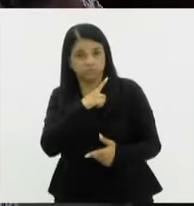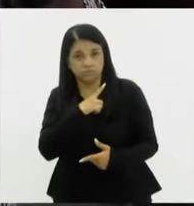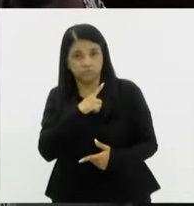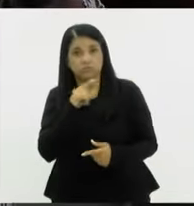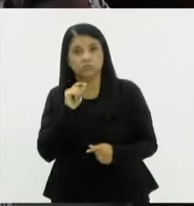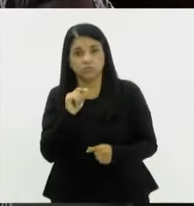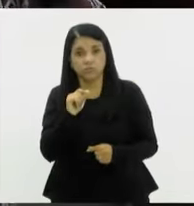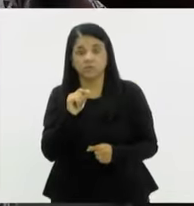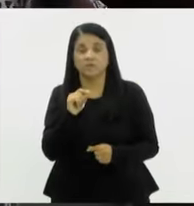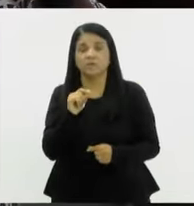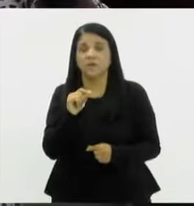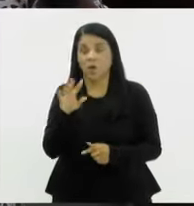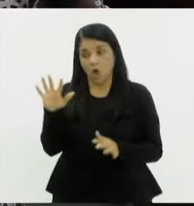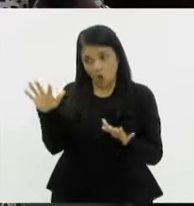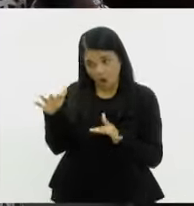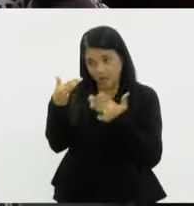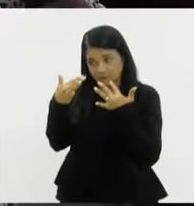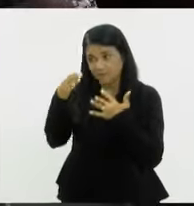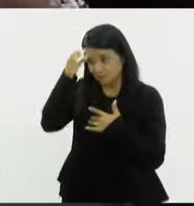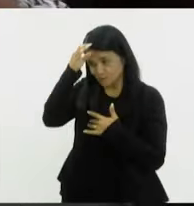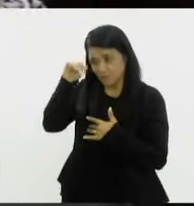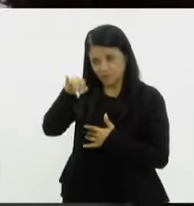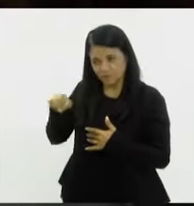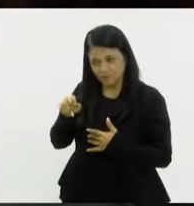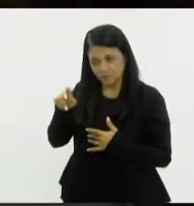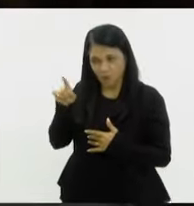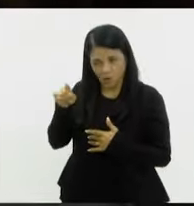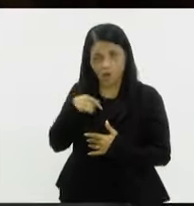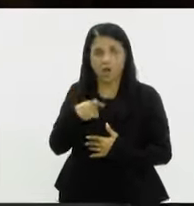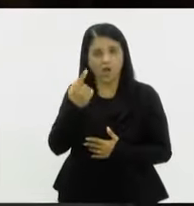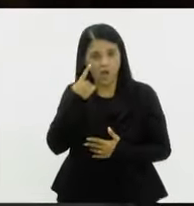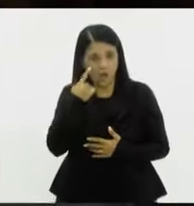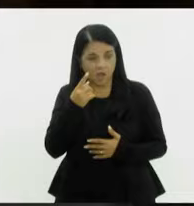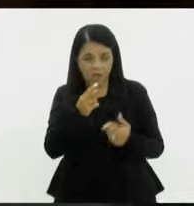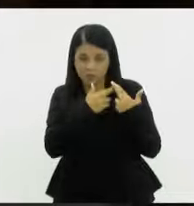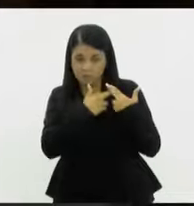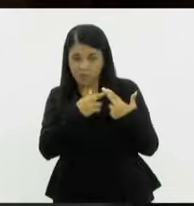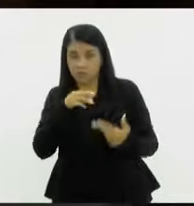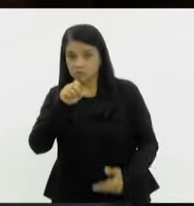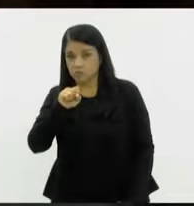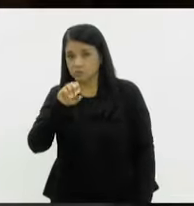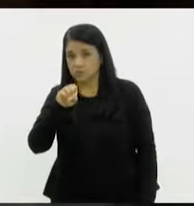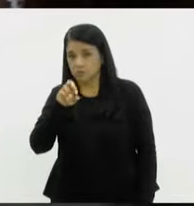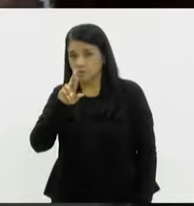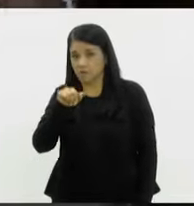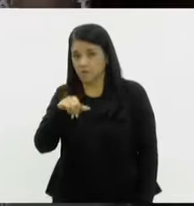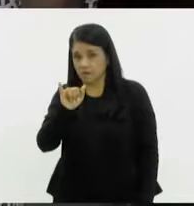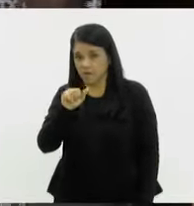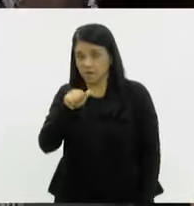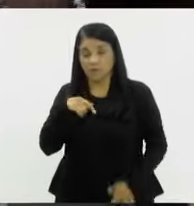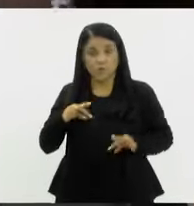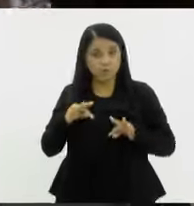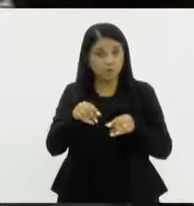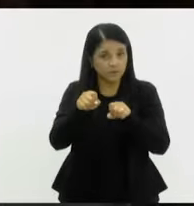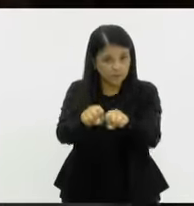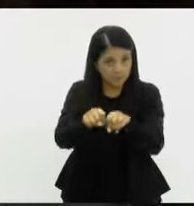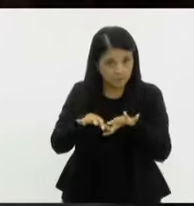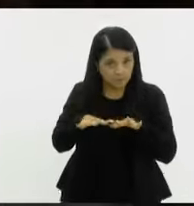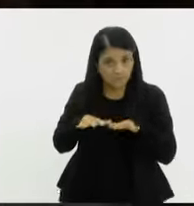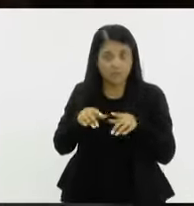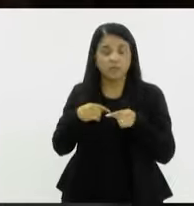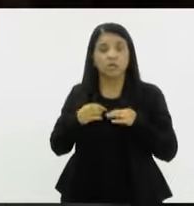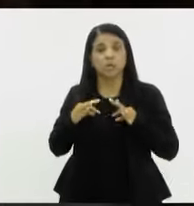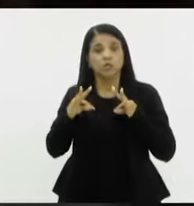viu tiju presta atenção no que a soria tem de responsabilidade fazer com que todas as assembleias todas as